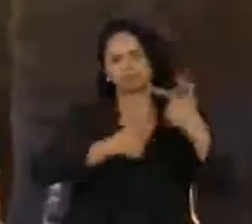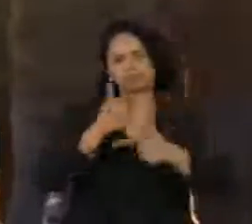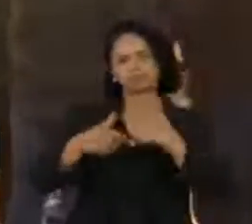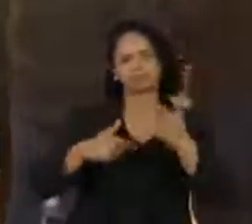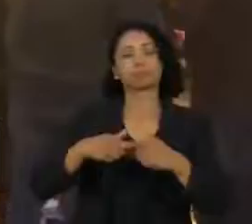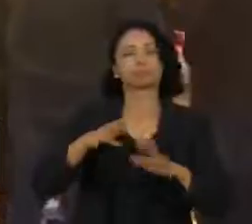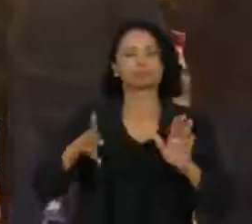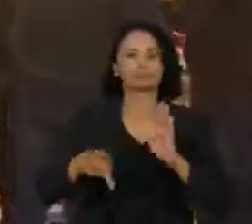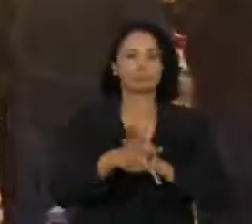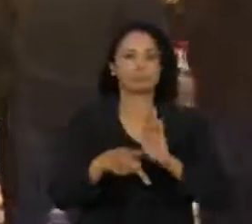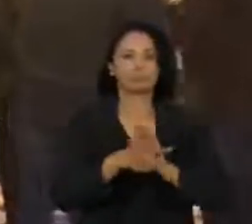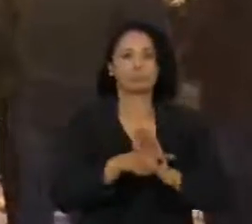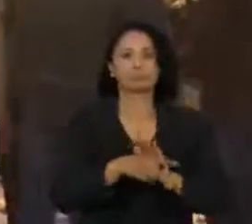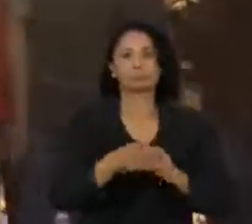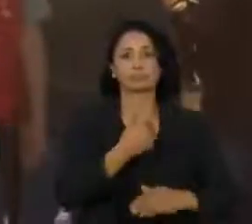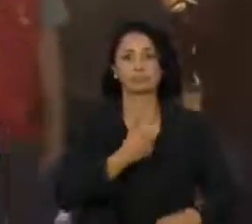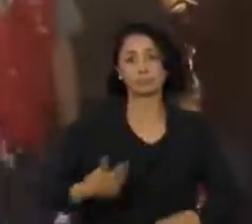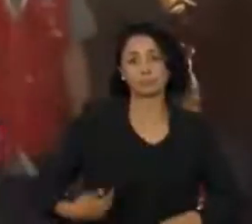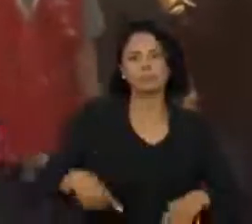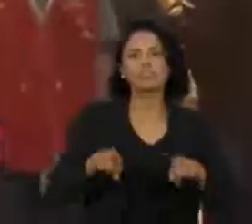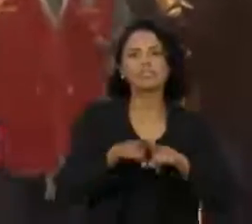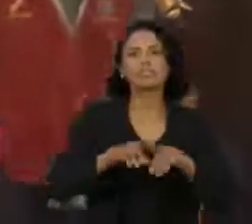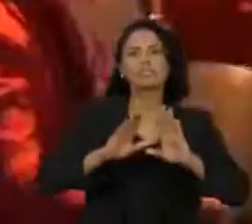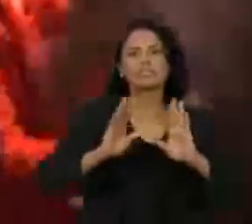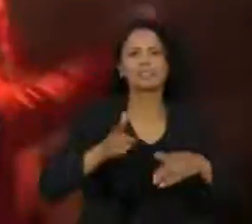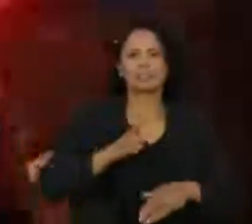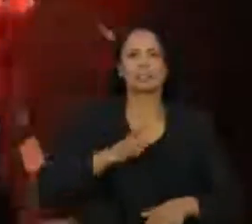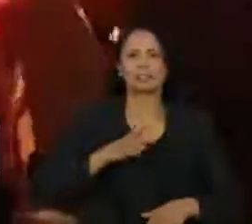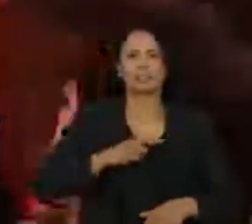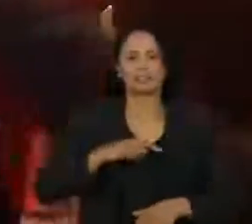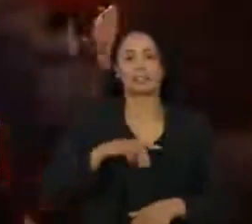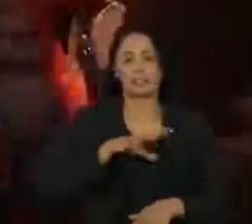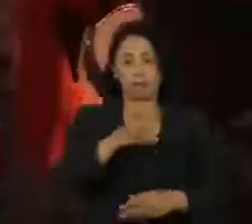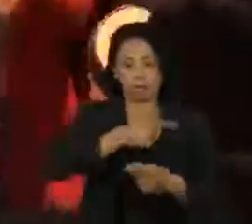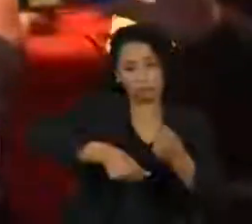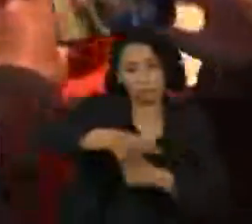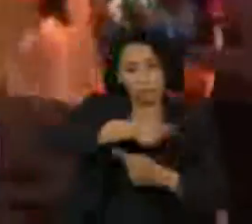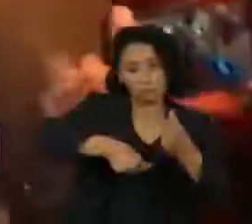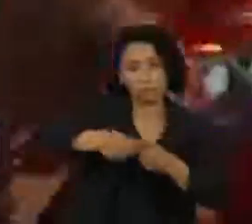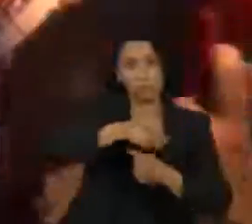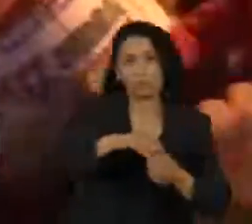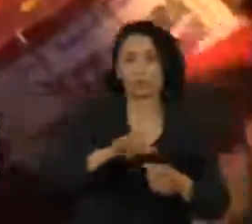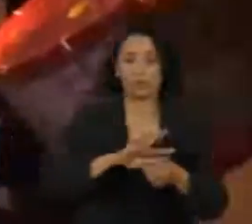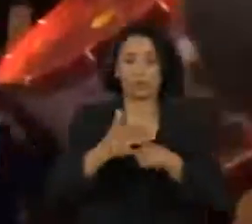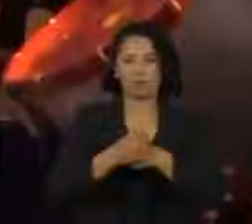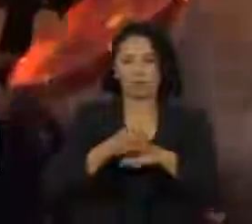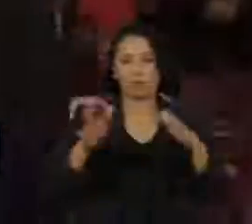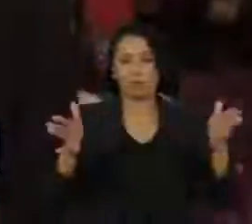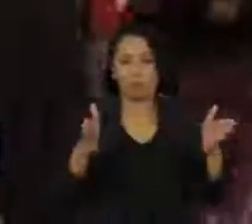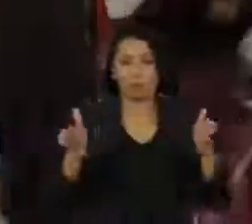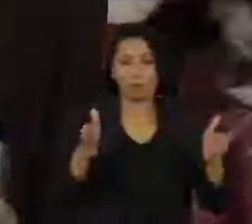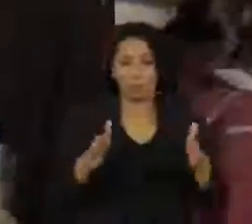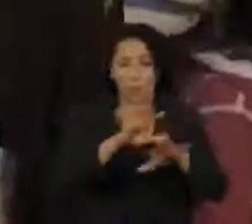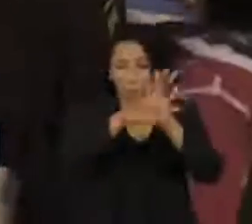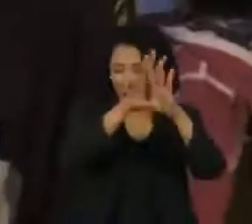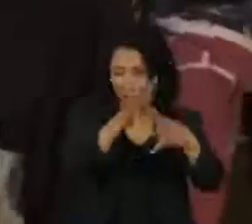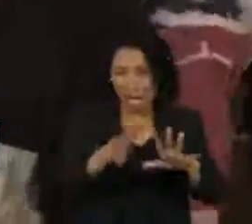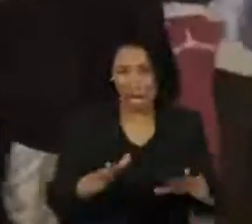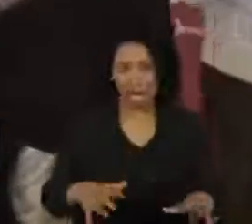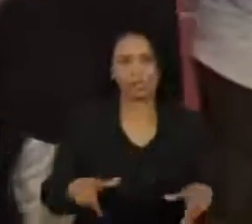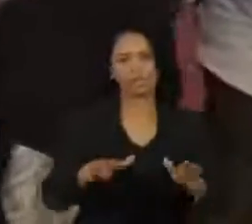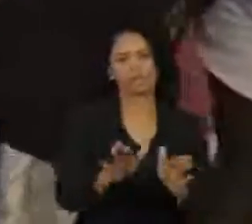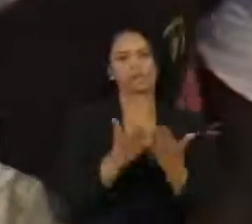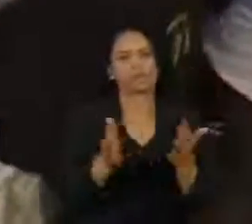a economia do país que é o segundo maior produtor mundial de cobre foi esmagada pela pandemia do coronavírus aumentando o nível de pobreza